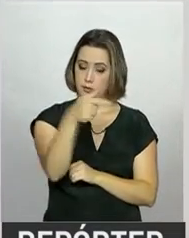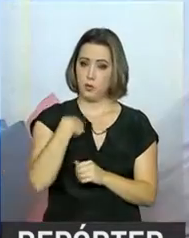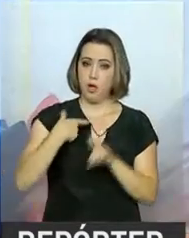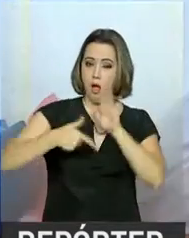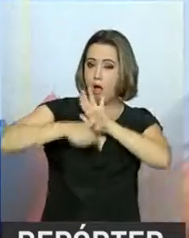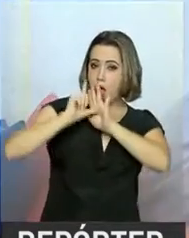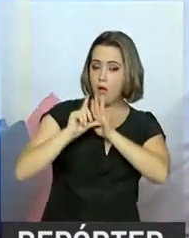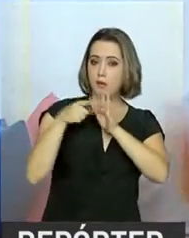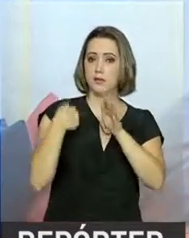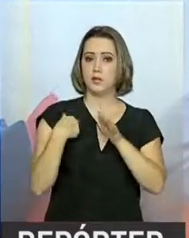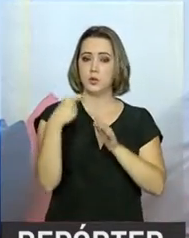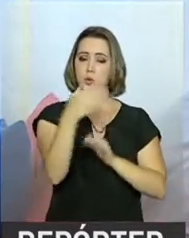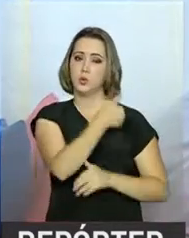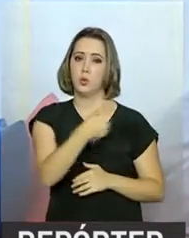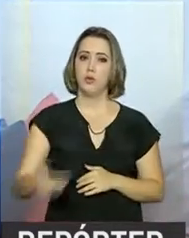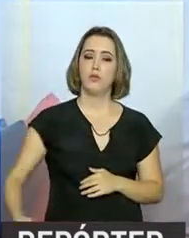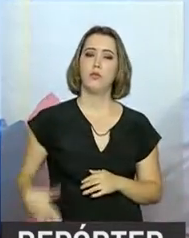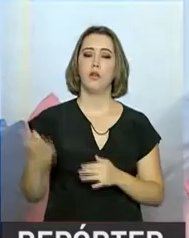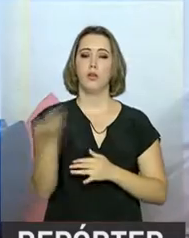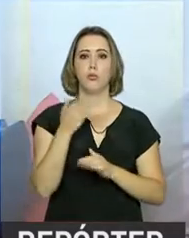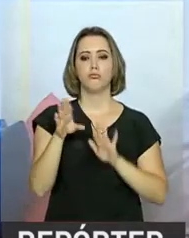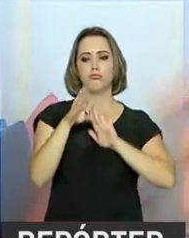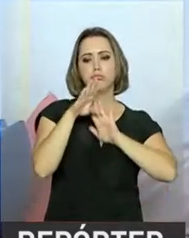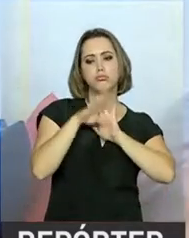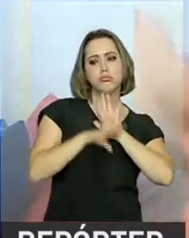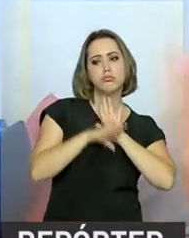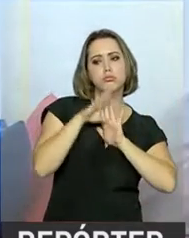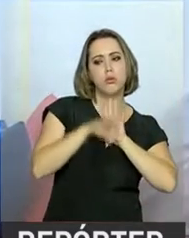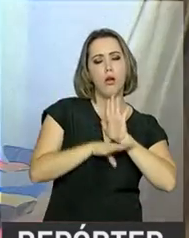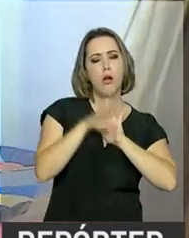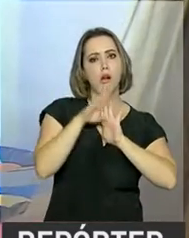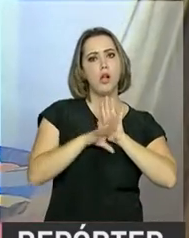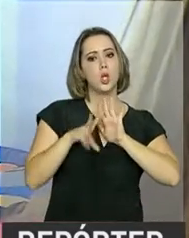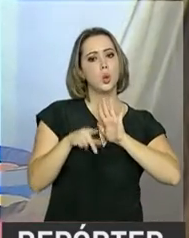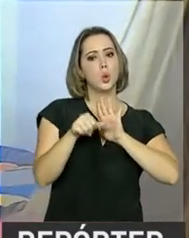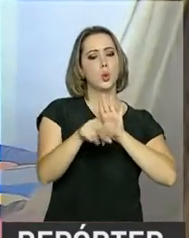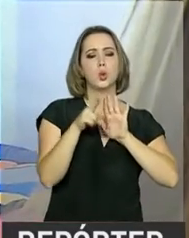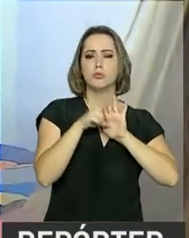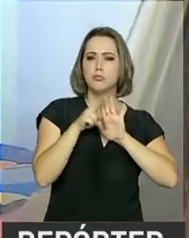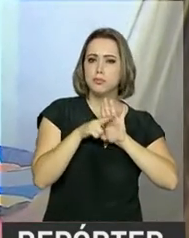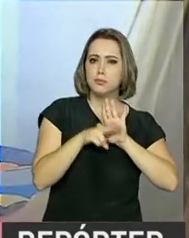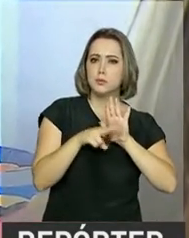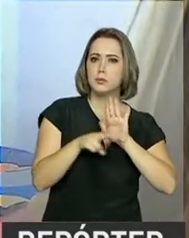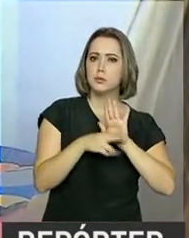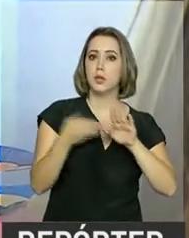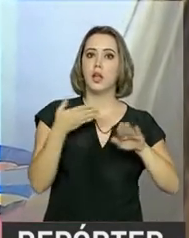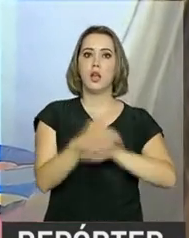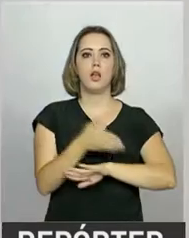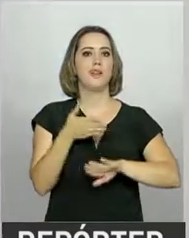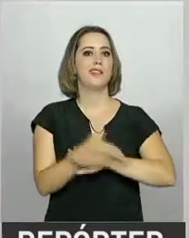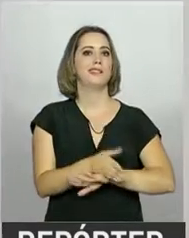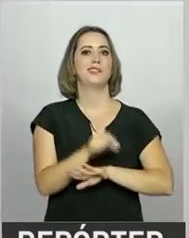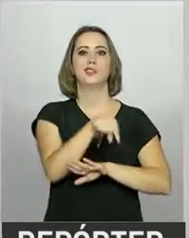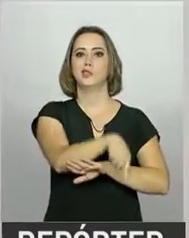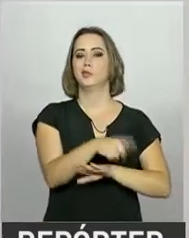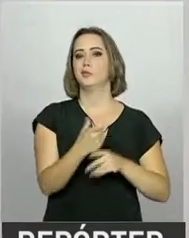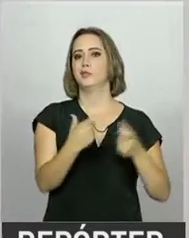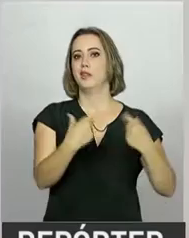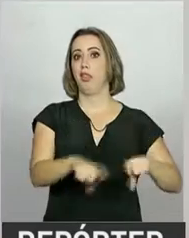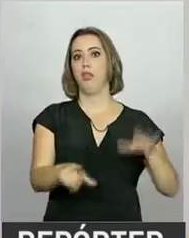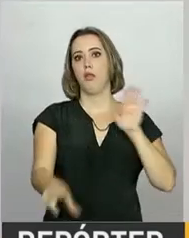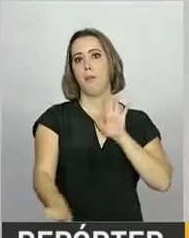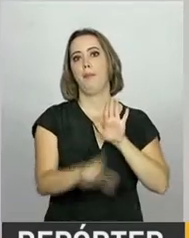projecto o governo pretende padronizar o apadrinhamento afetivo incluindo o programa no estatuto isso é um benefício